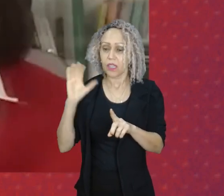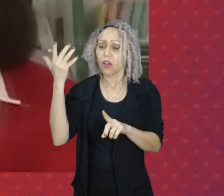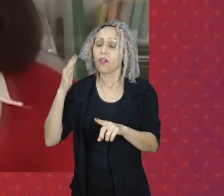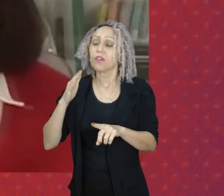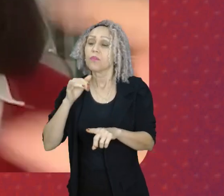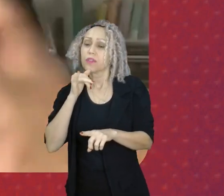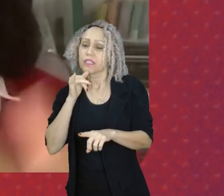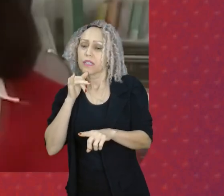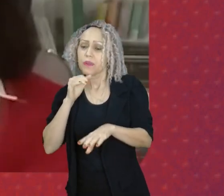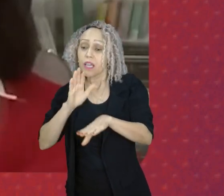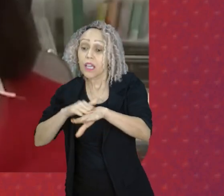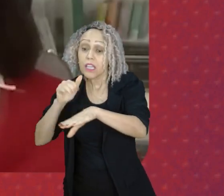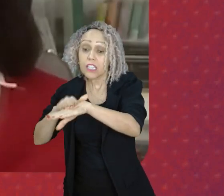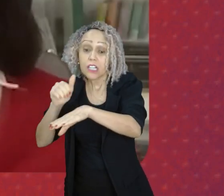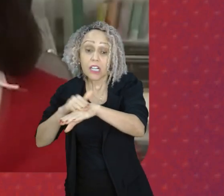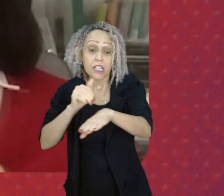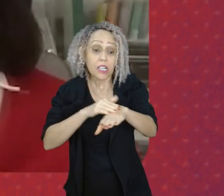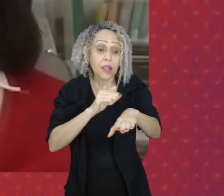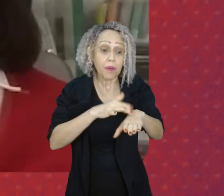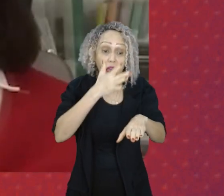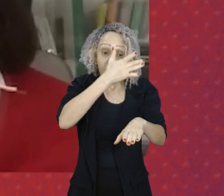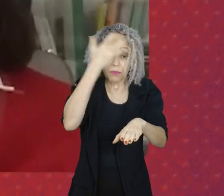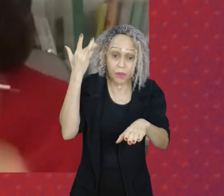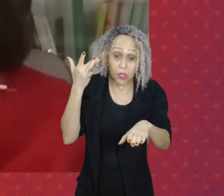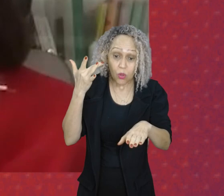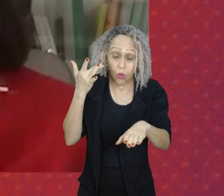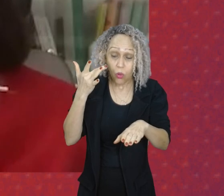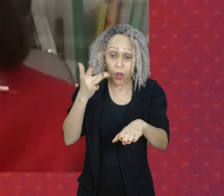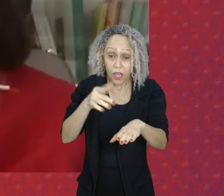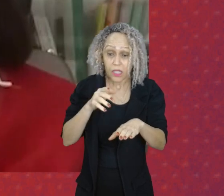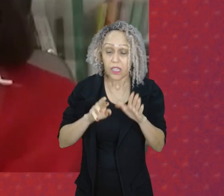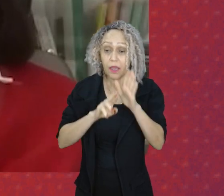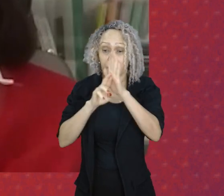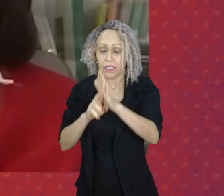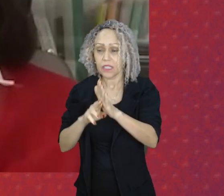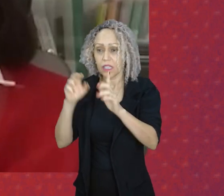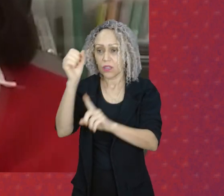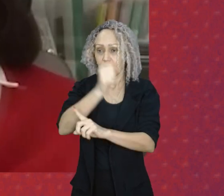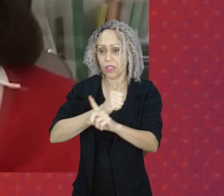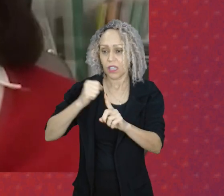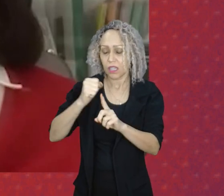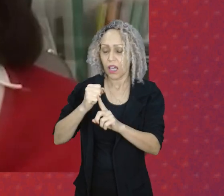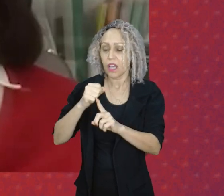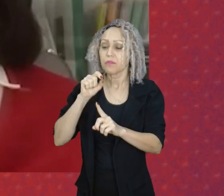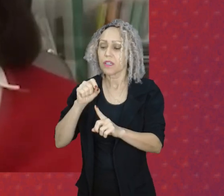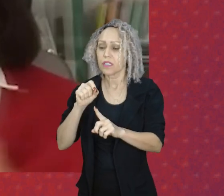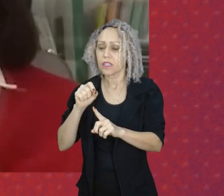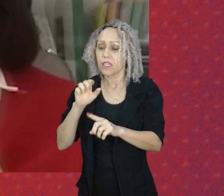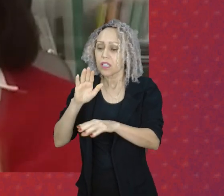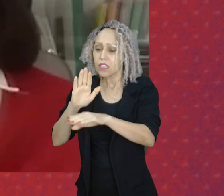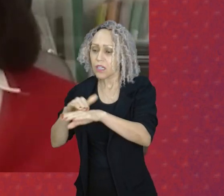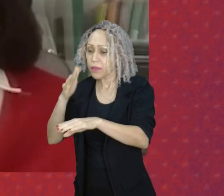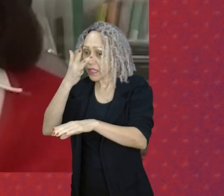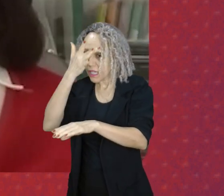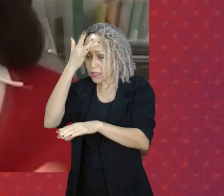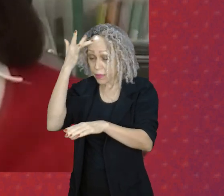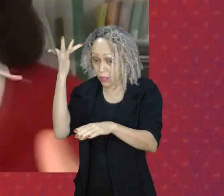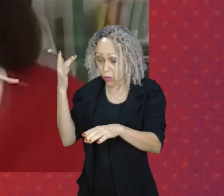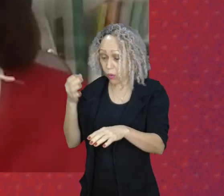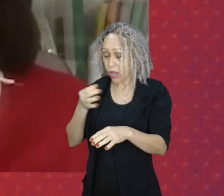plenárias para discussão de temas sobre os quais aquele parlamentar ou aquela parlamentar quer